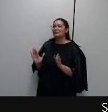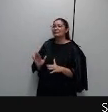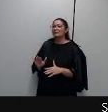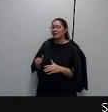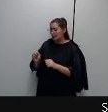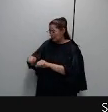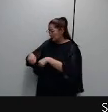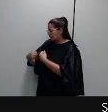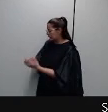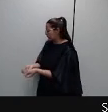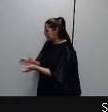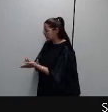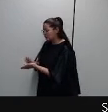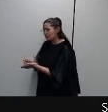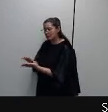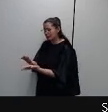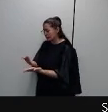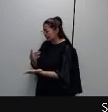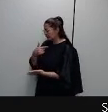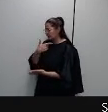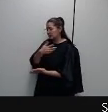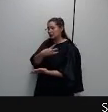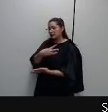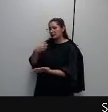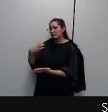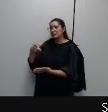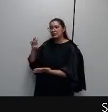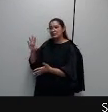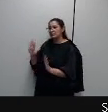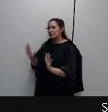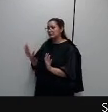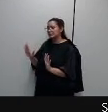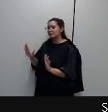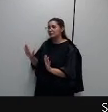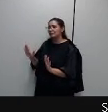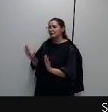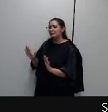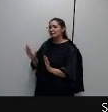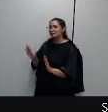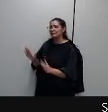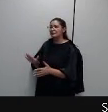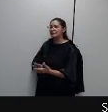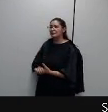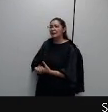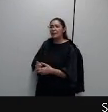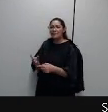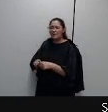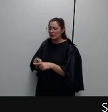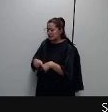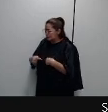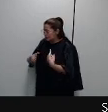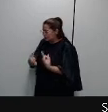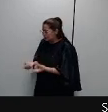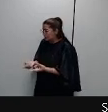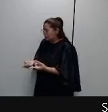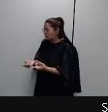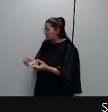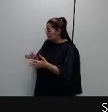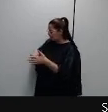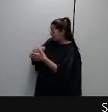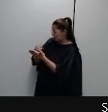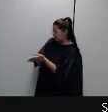435 e é para aplicar a sobrou 45 ensinar bater de facul matéria de fato aqui com o senhor o senhor